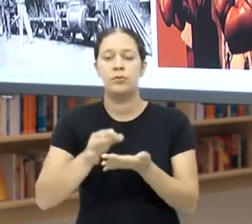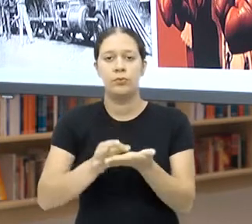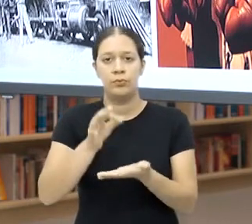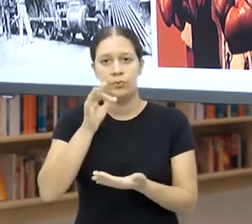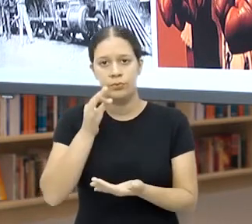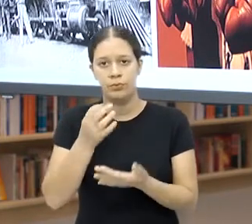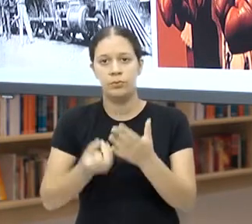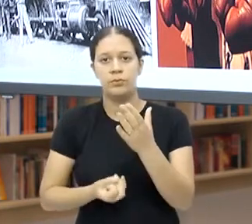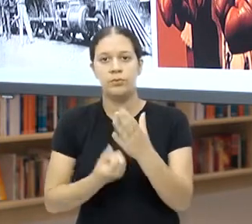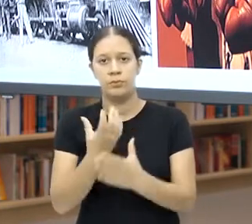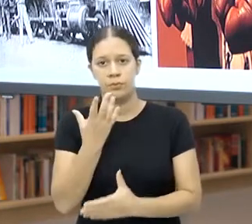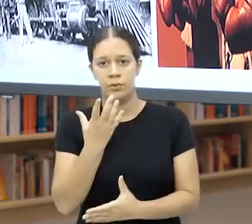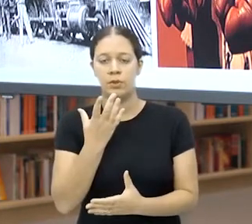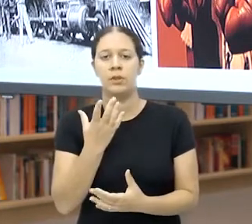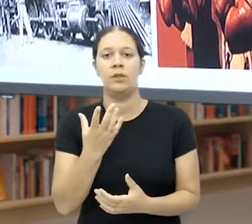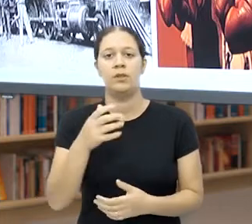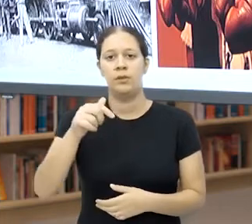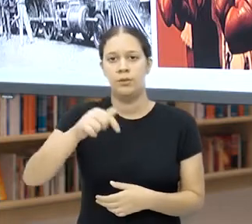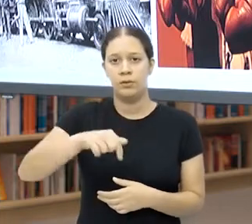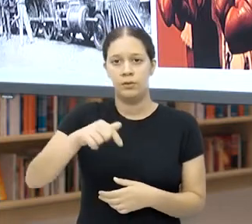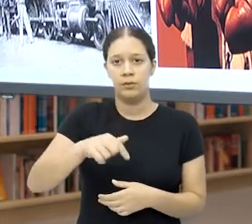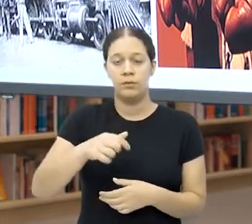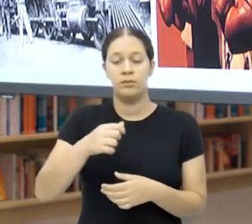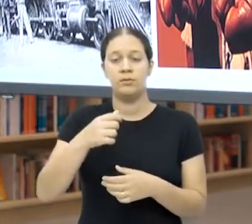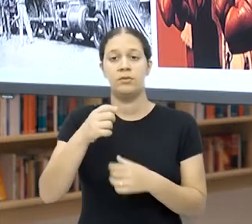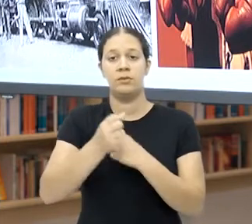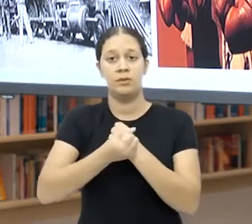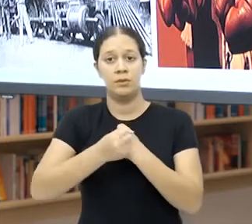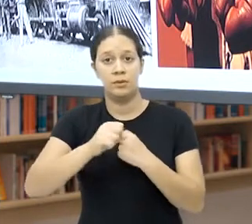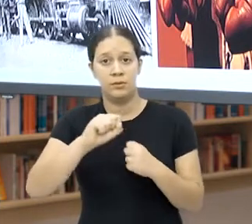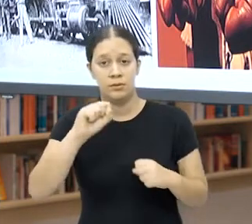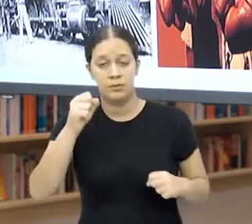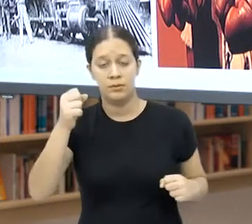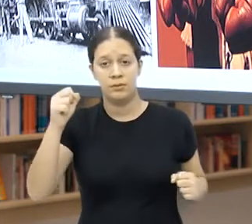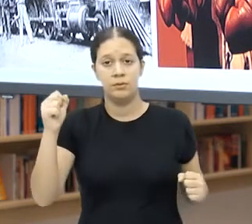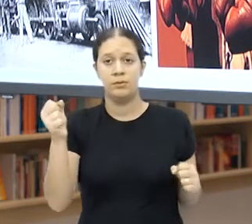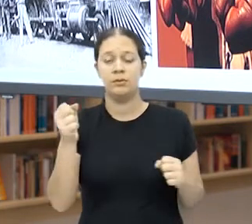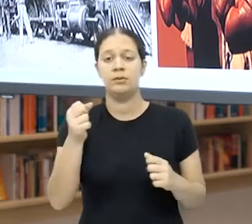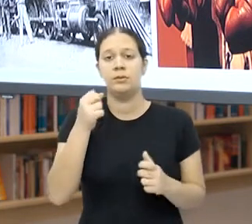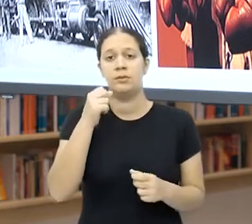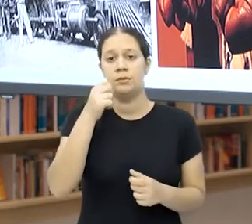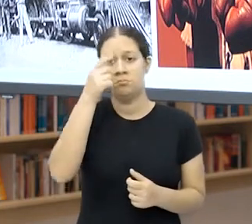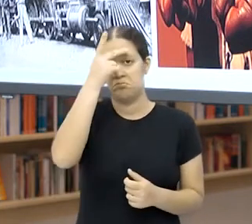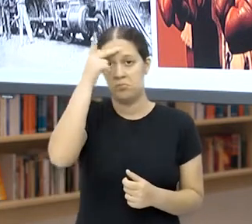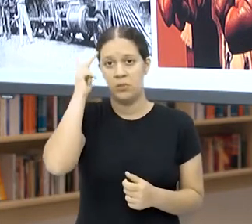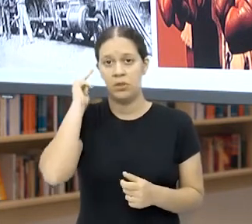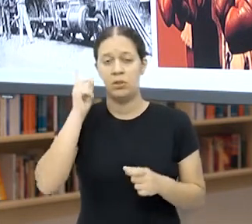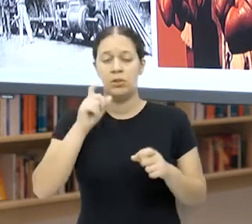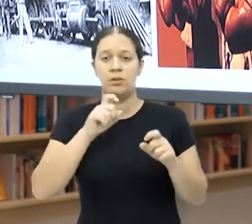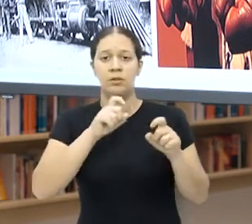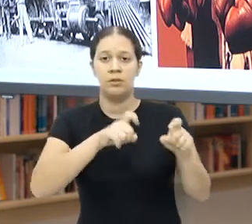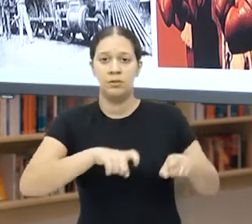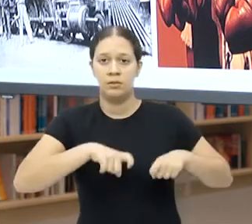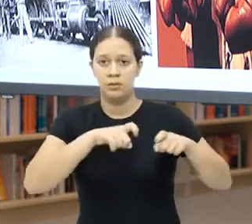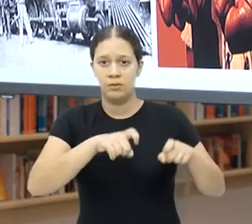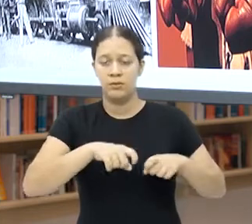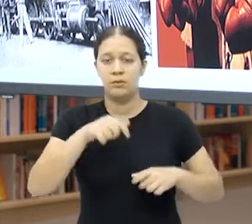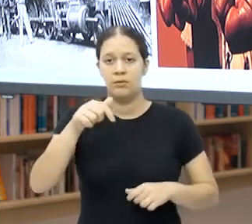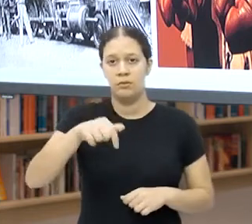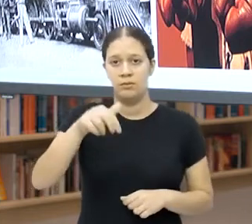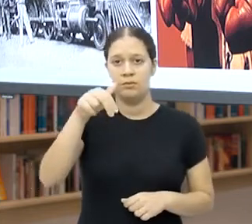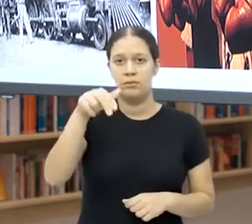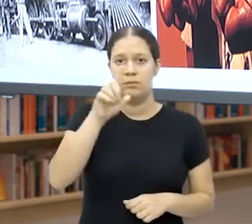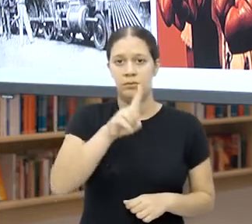ele fez surgir os grandes barões que vão substituir os fazendeiros, os senhores de engenho aqui do